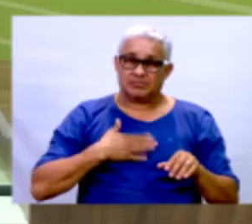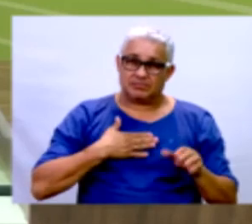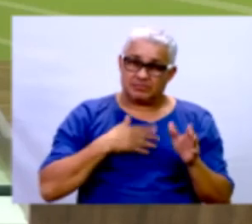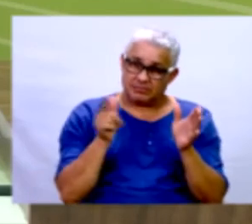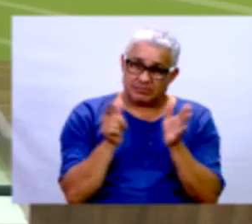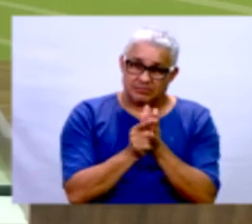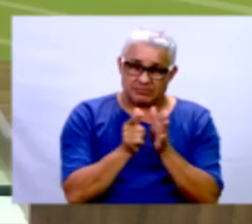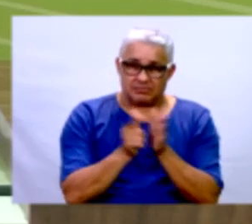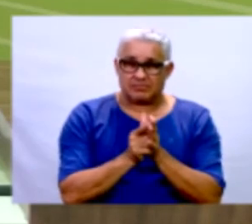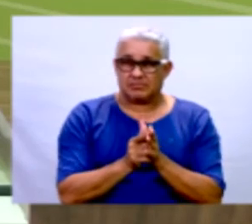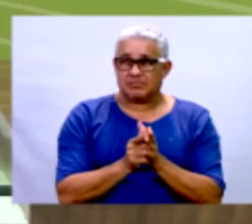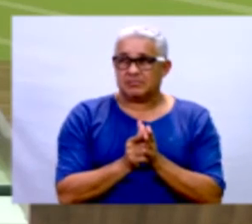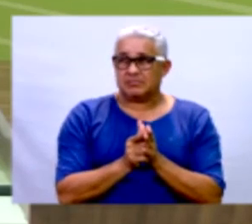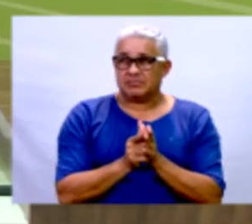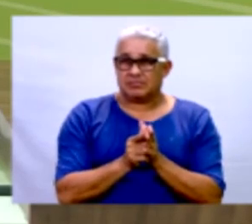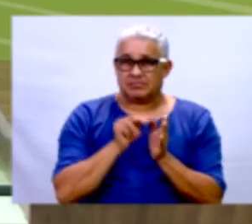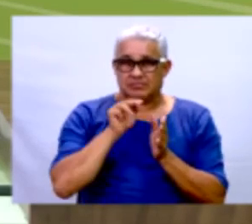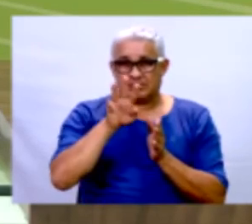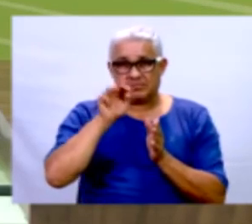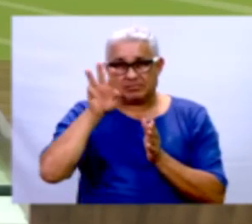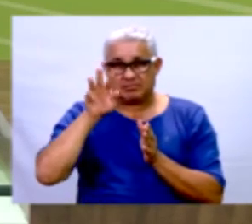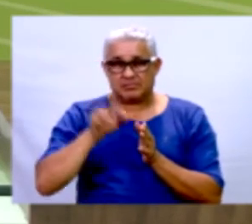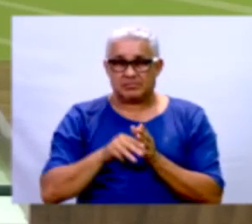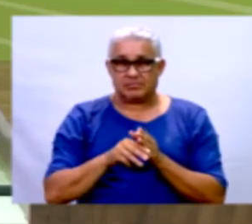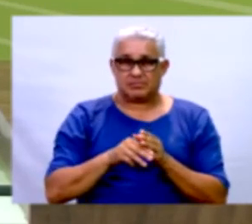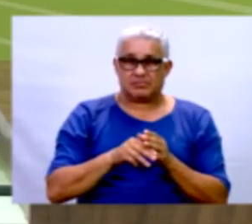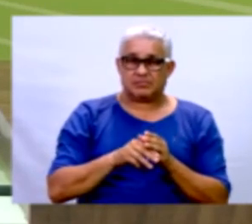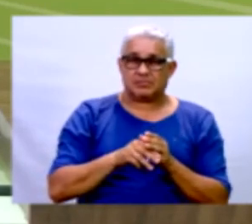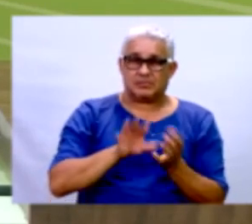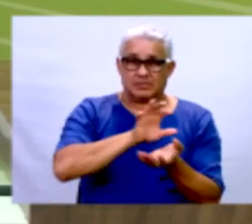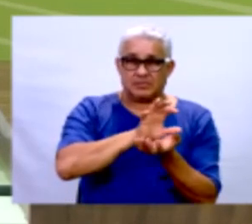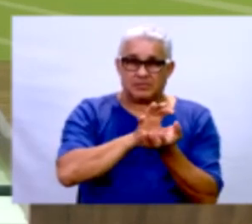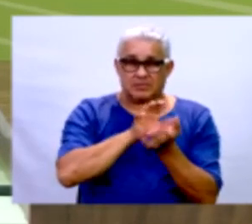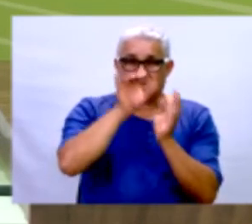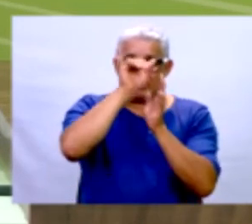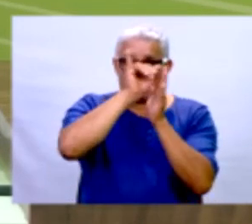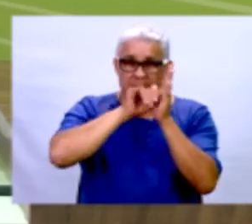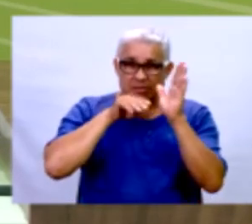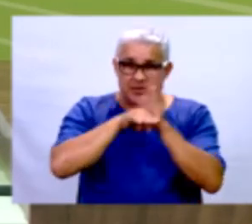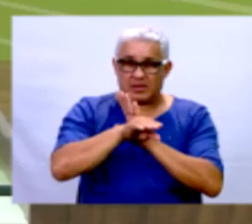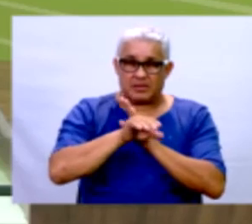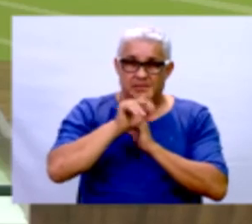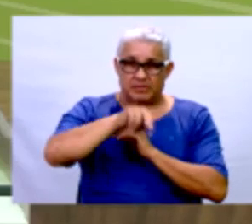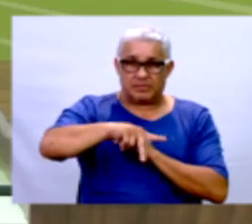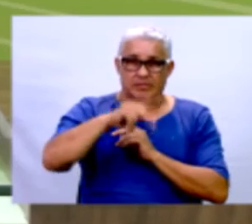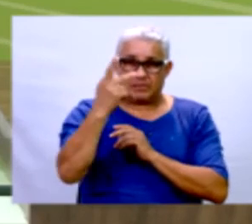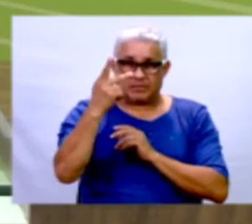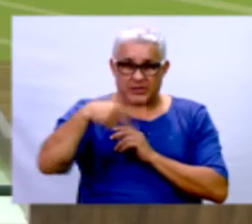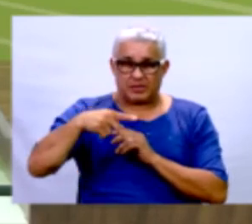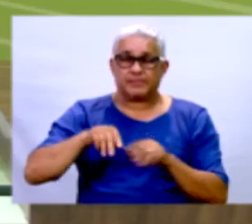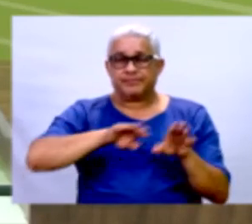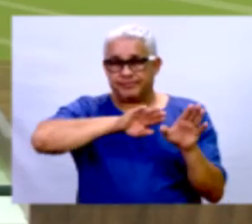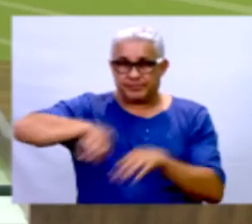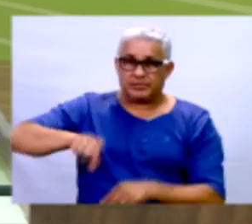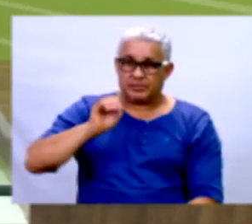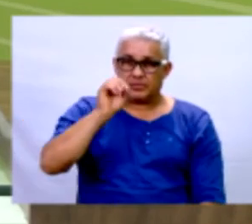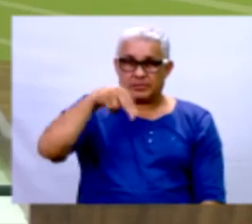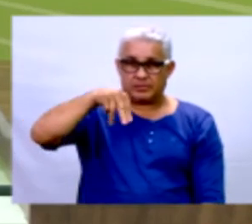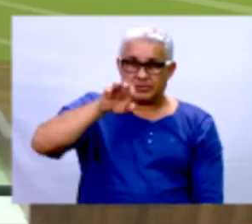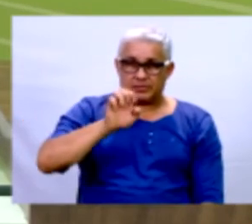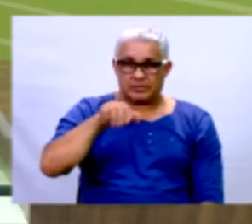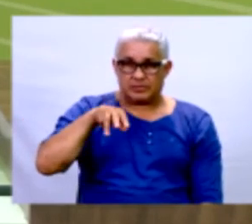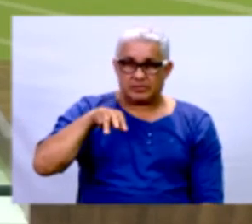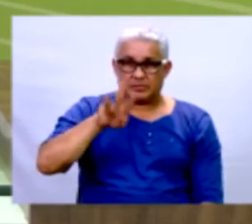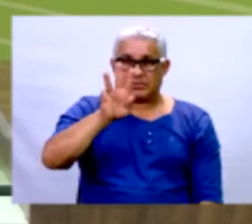formada, implementada no PHP. Bom, em relação à criptografia one-way, rapidamente falando,